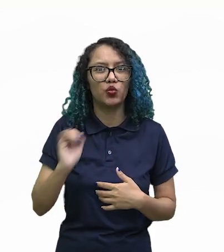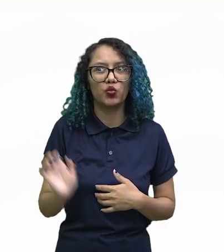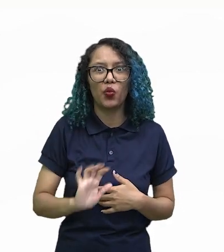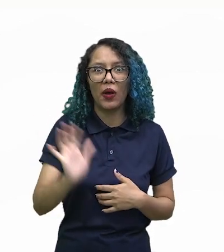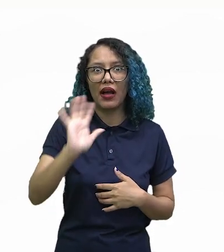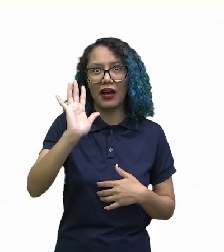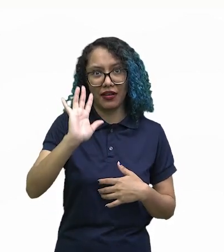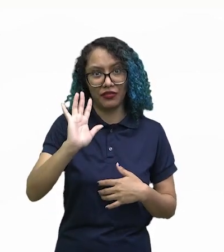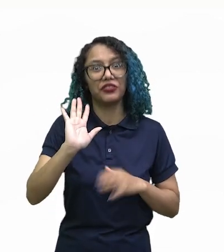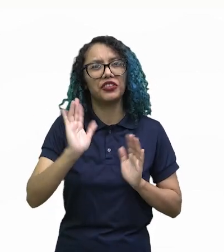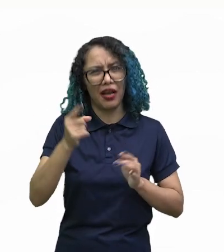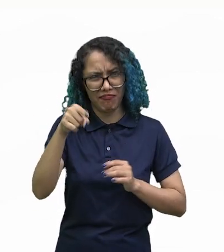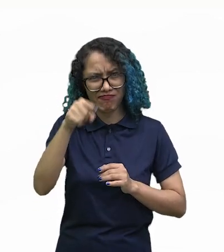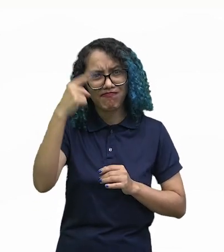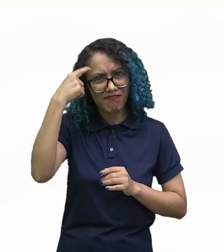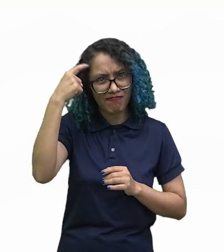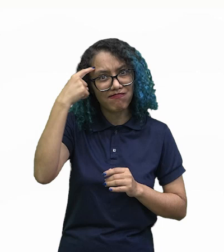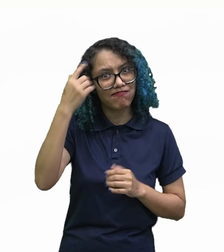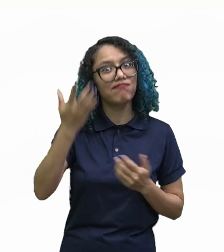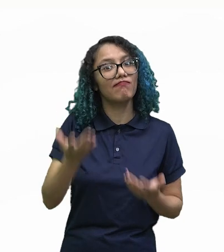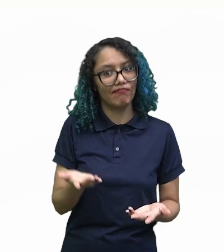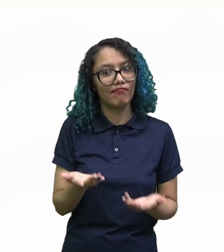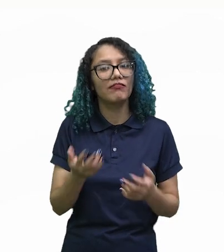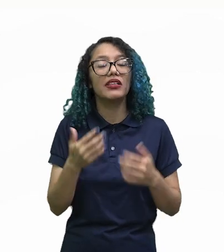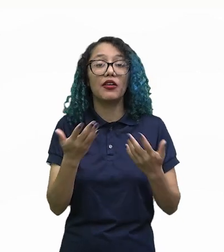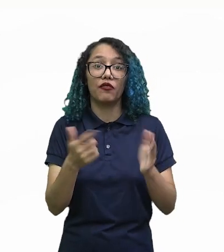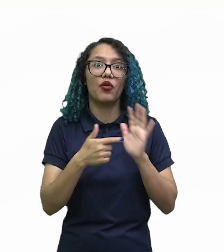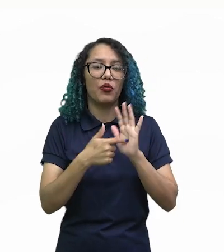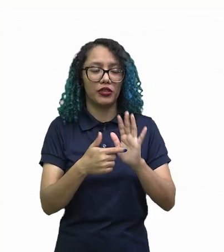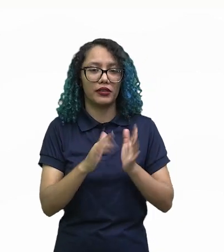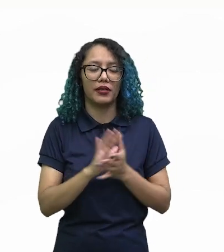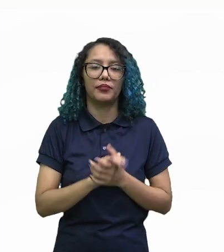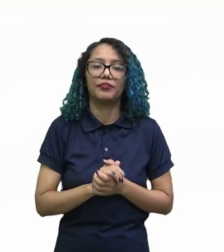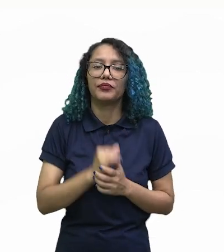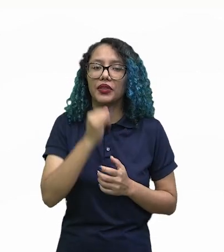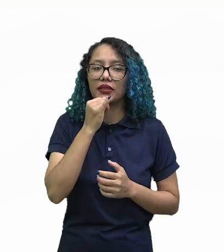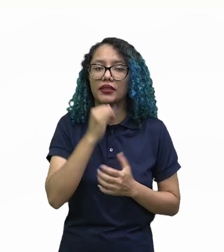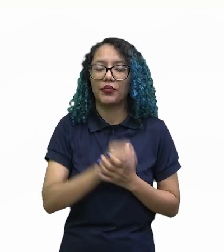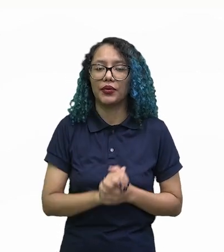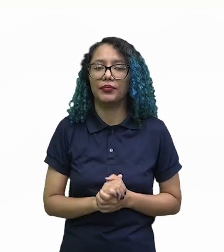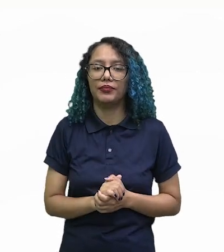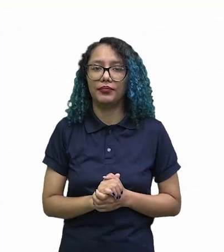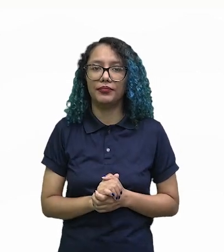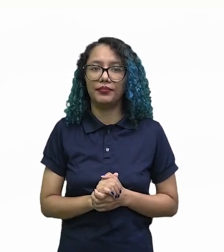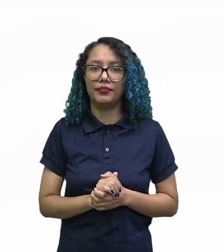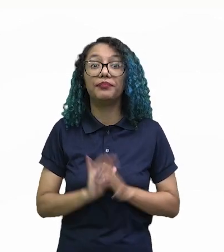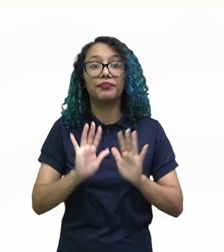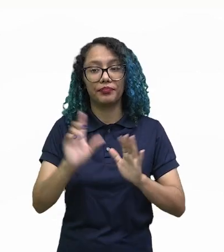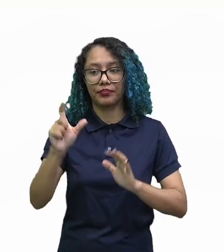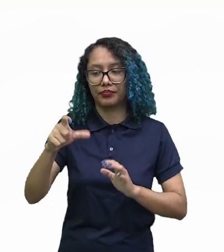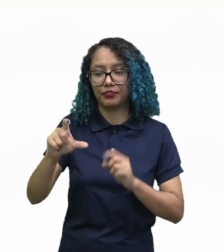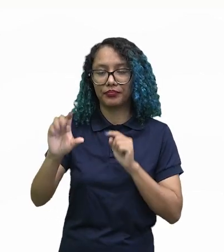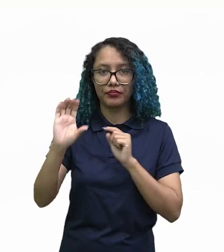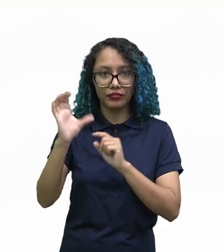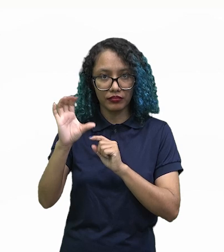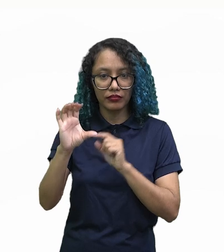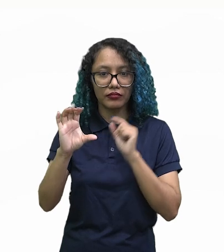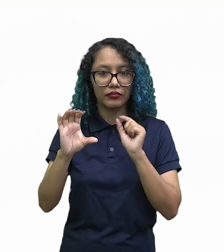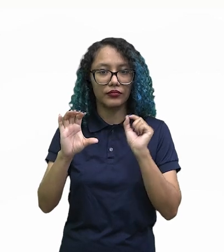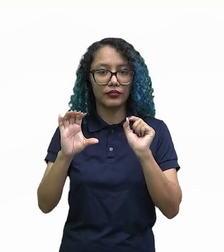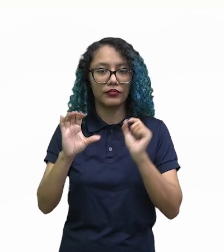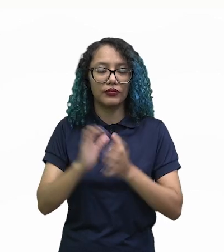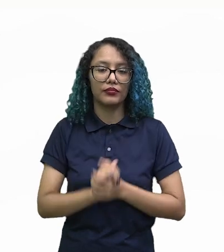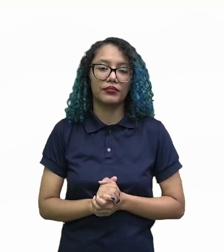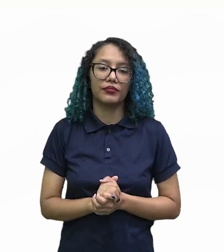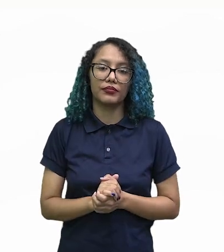pagar? Já parou para pensar nisso? Então, aqui tem uma situação. Tem um certo cartão de crédito, certo? E a taxa que